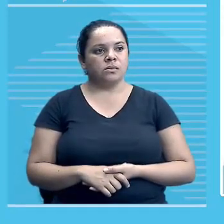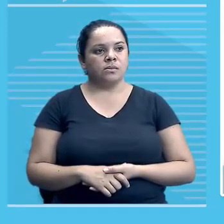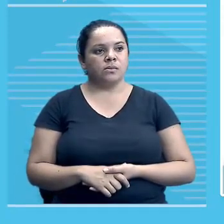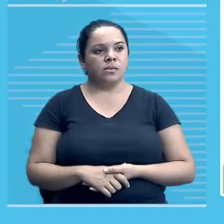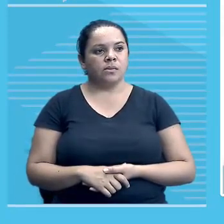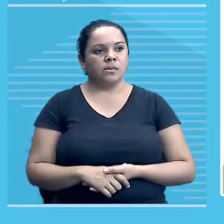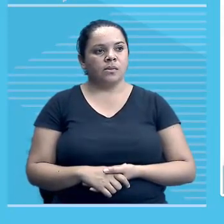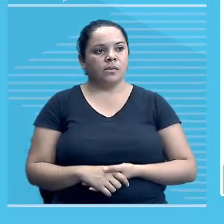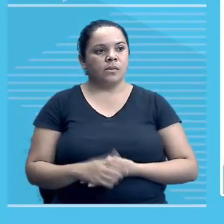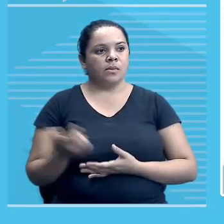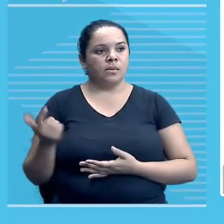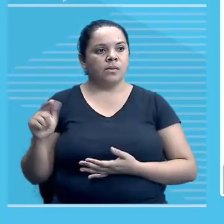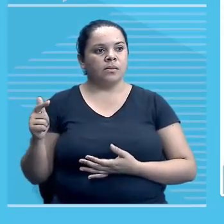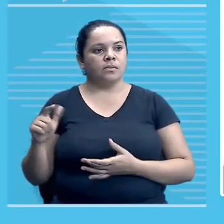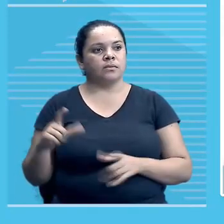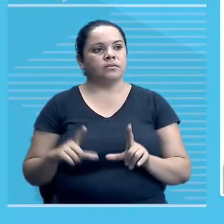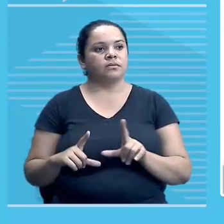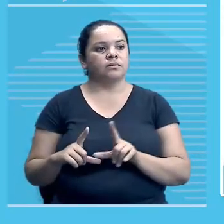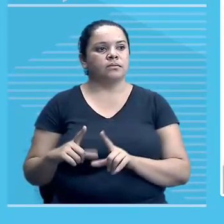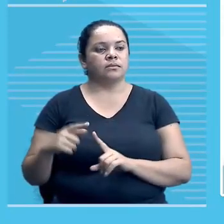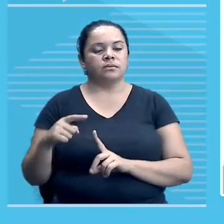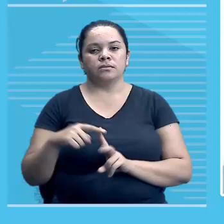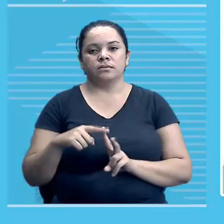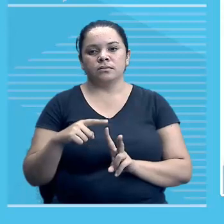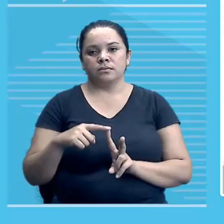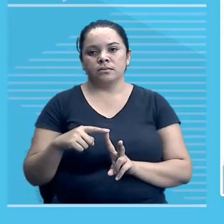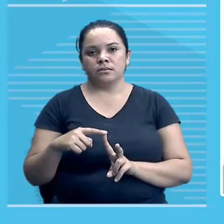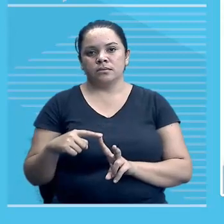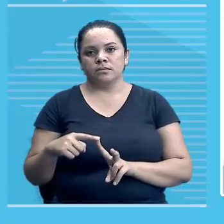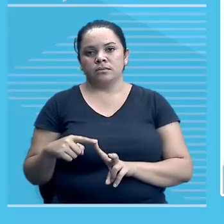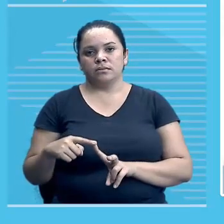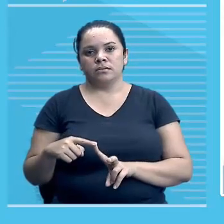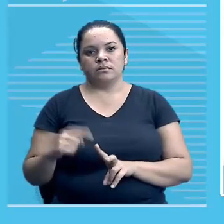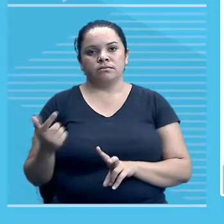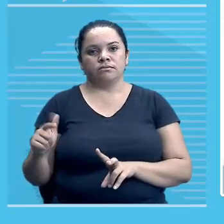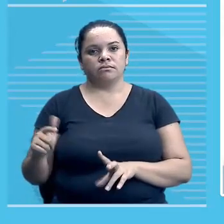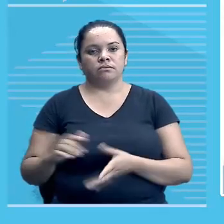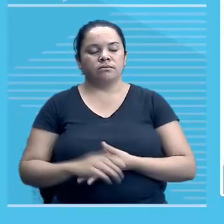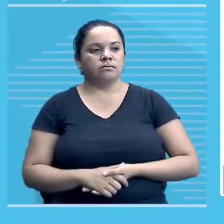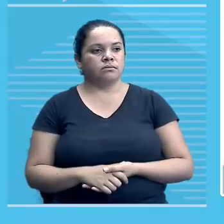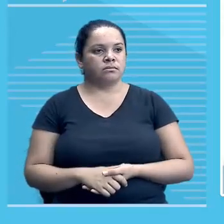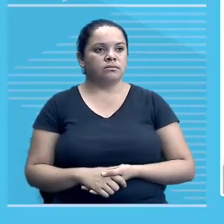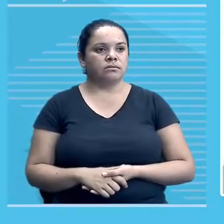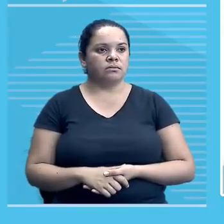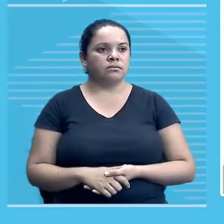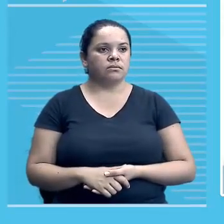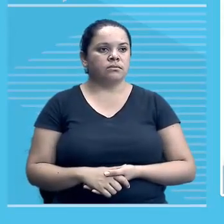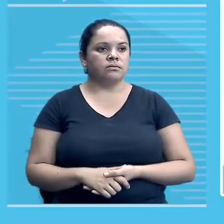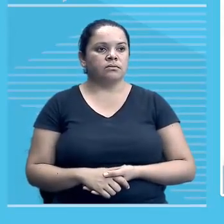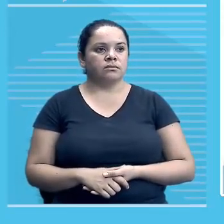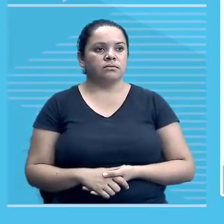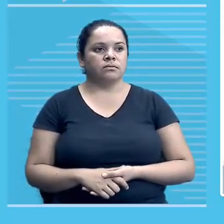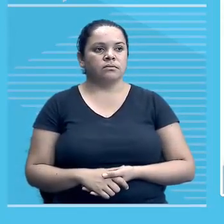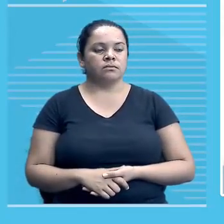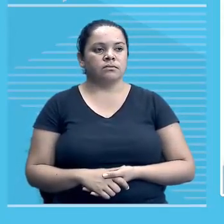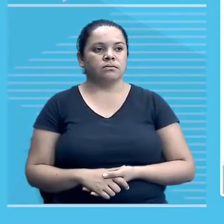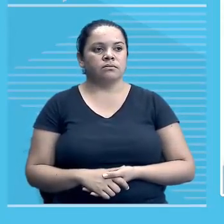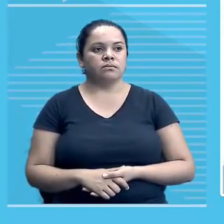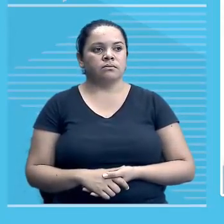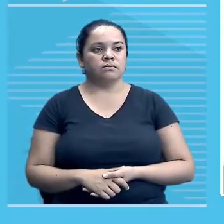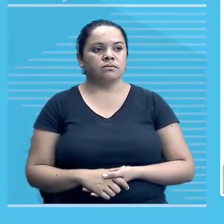não existe raízes reais. As raízes são o quê? Números